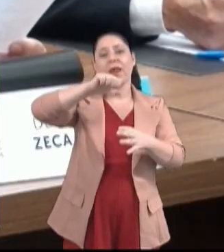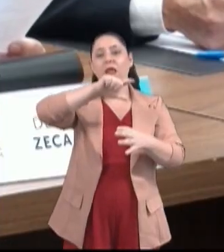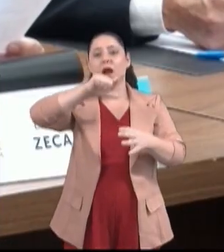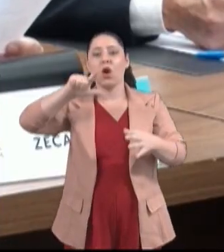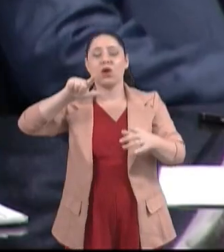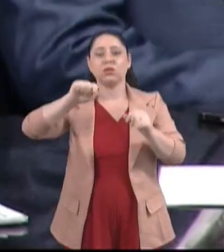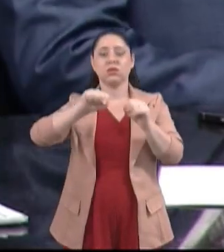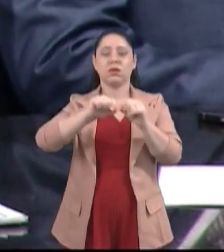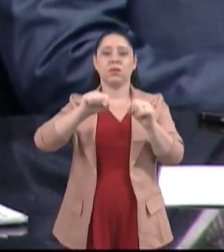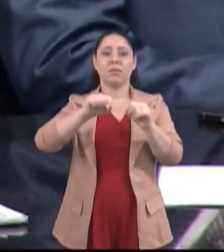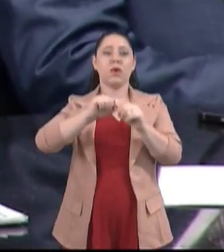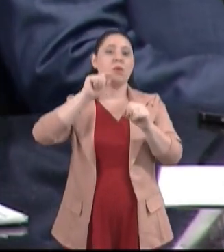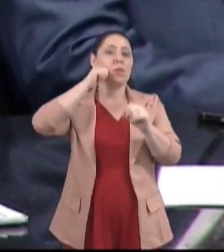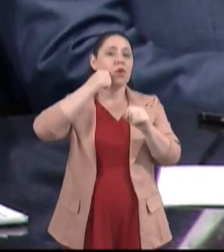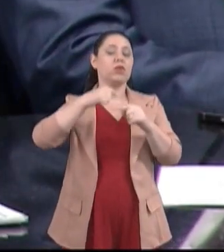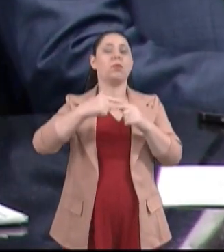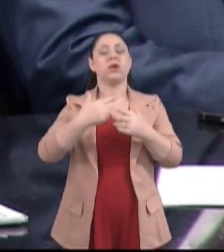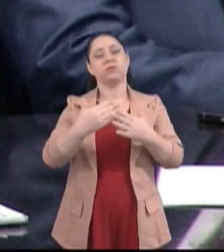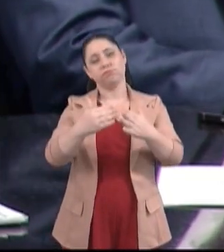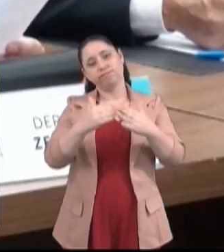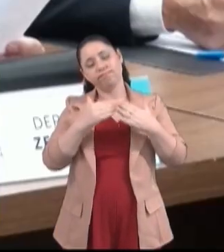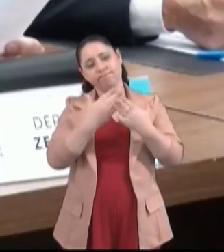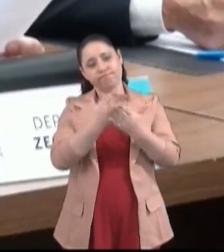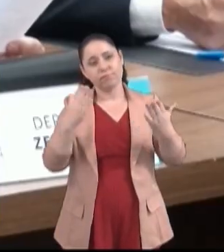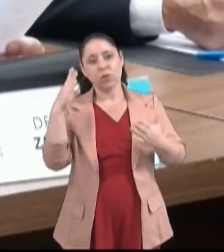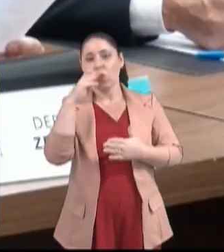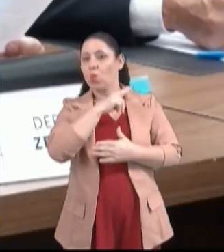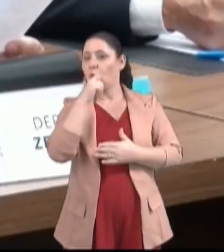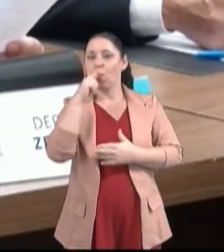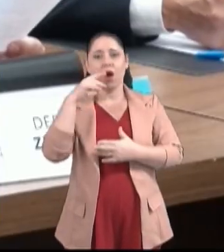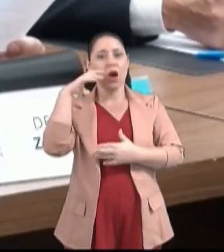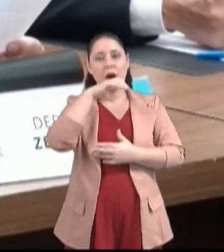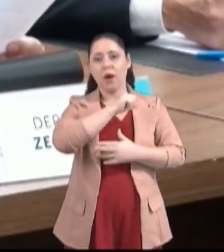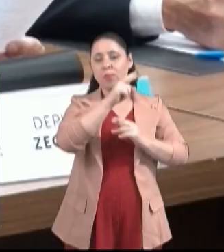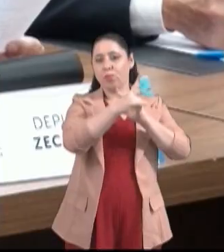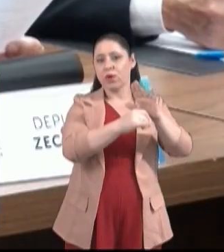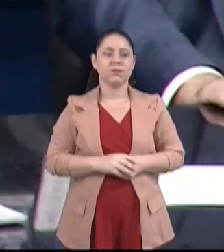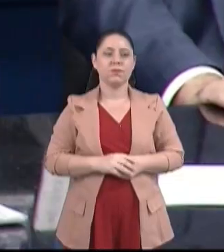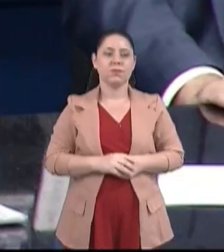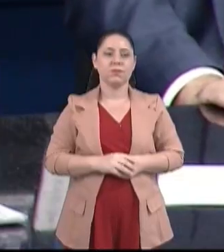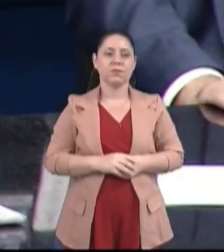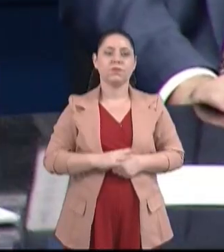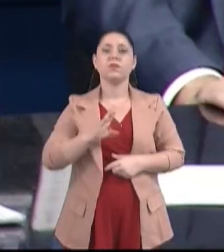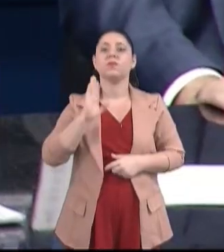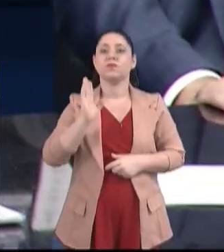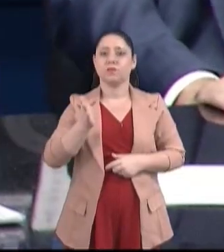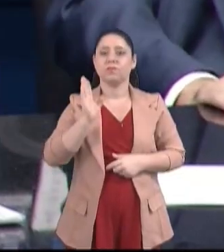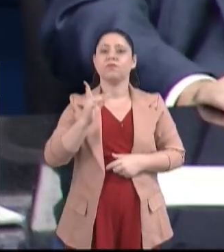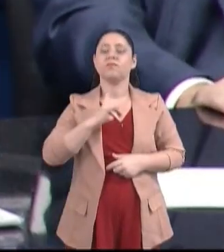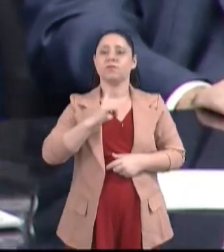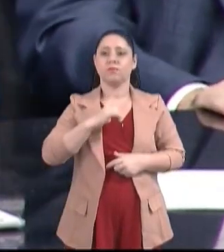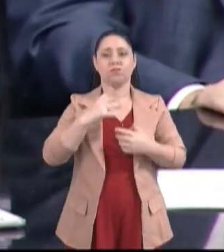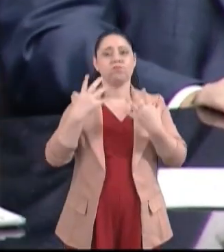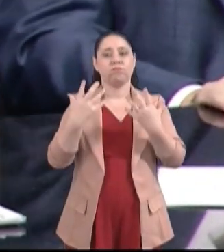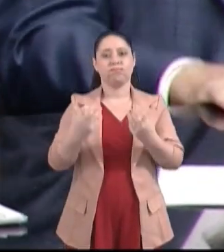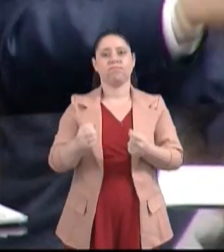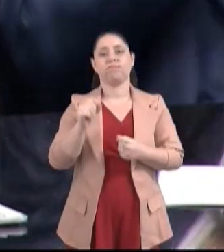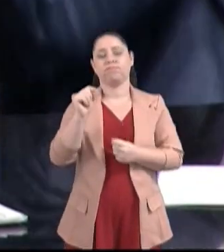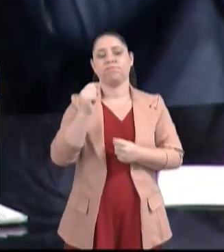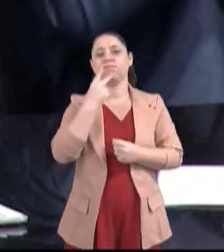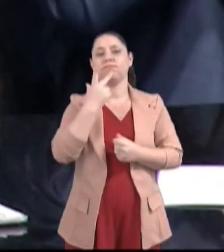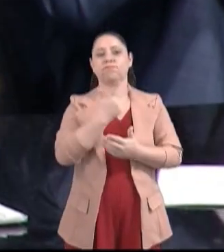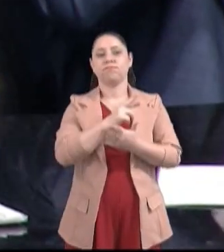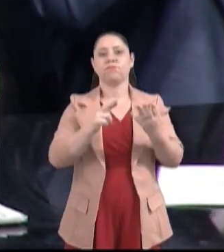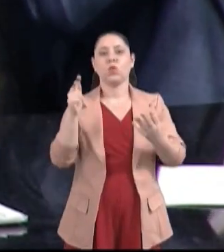com todo o respeito a Vossa Excelência a tramitação em caráter de urgência desse projeto. Já acatar